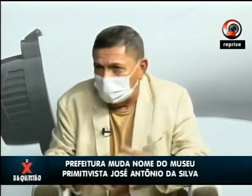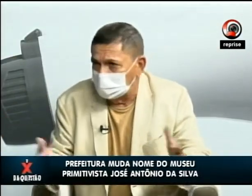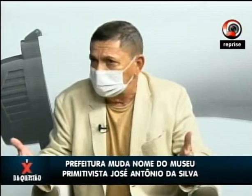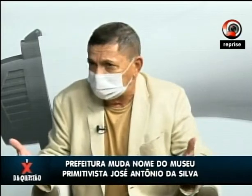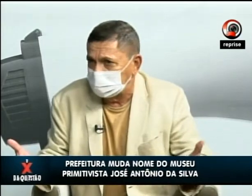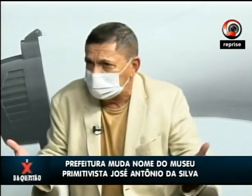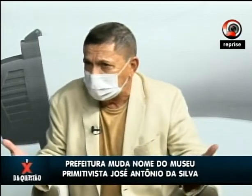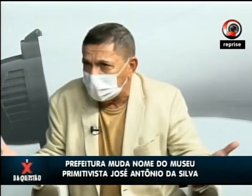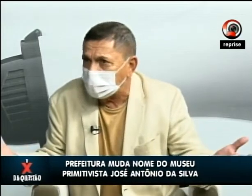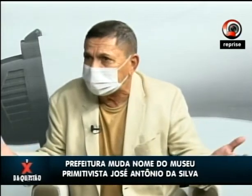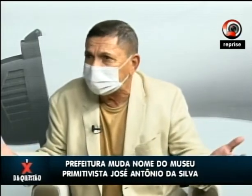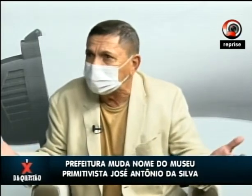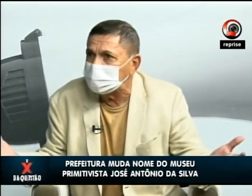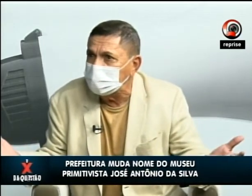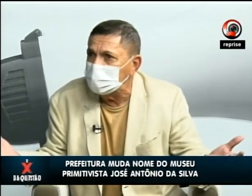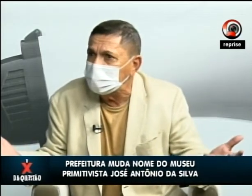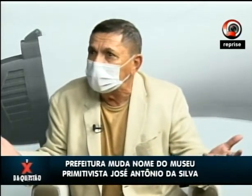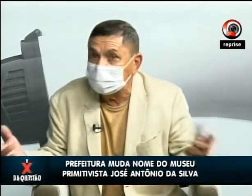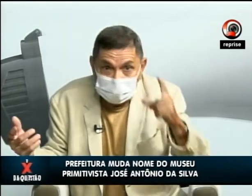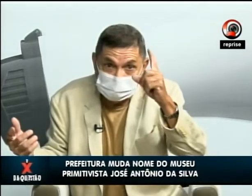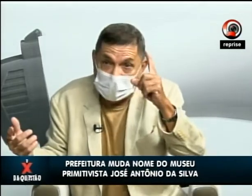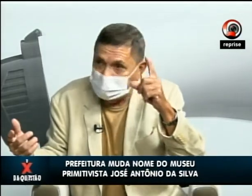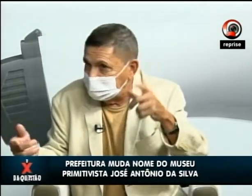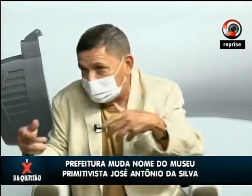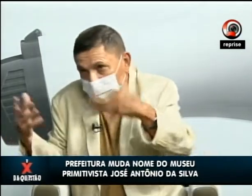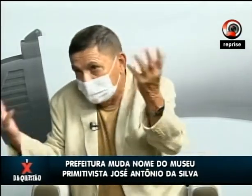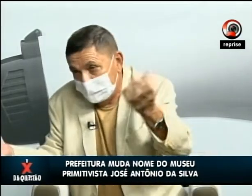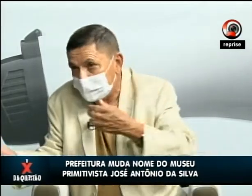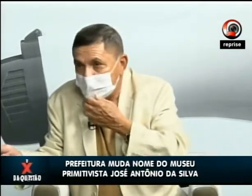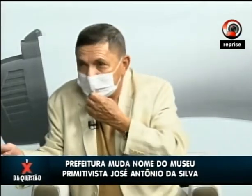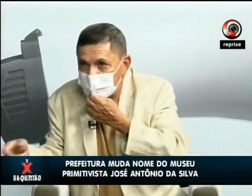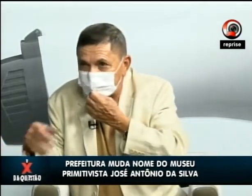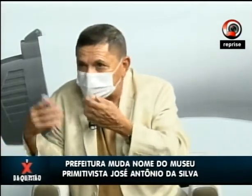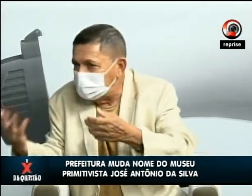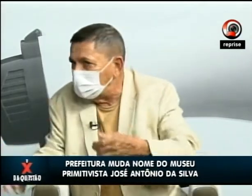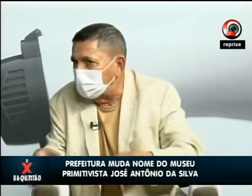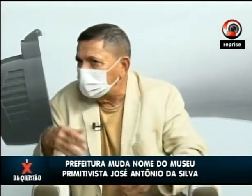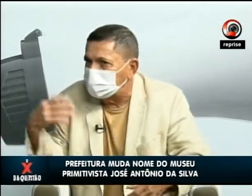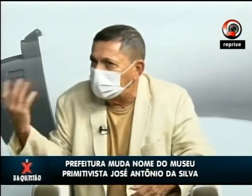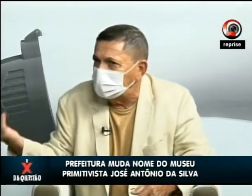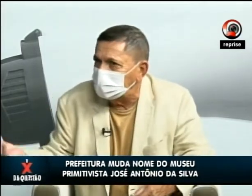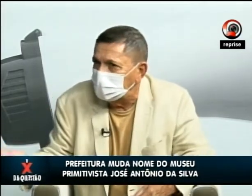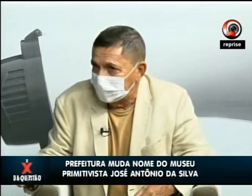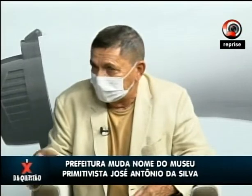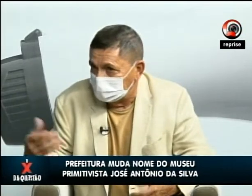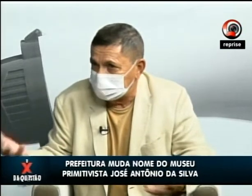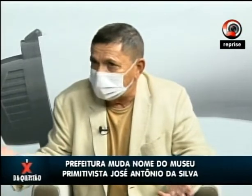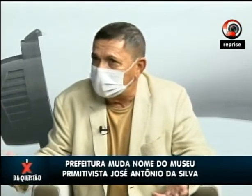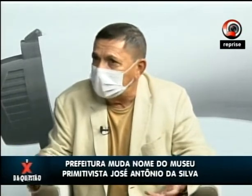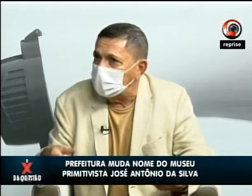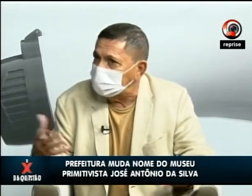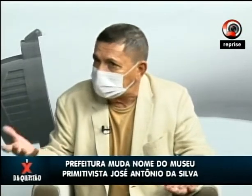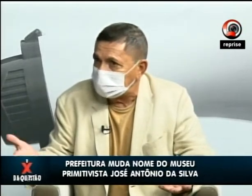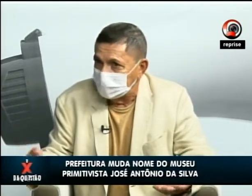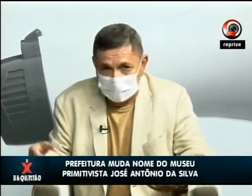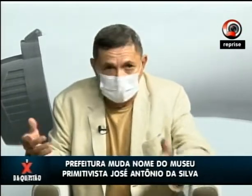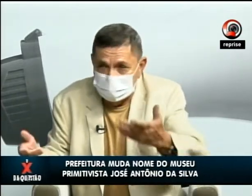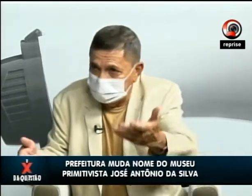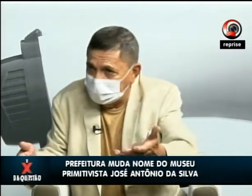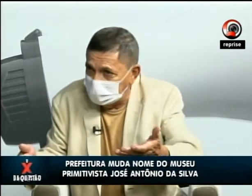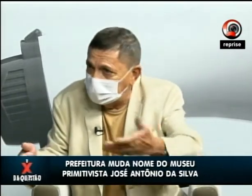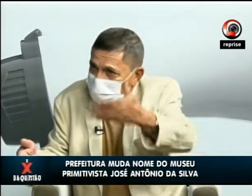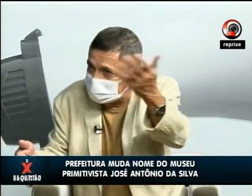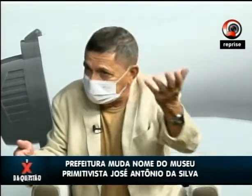só a mão e Santos chegaram 400 mil Imigrantes da Itália fora sob os espanhóis foram os jogos japoneses